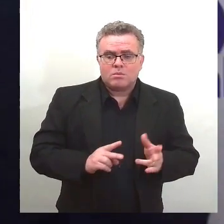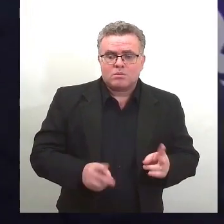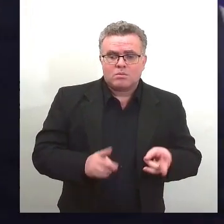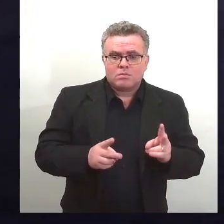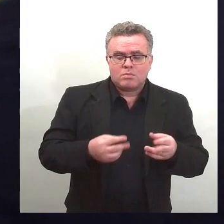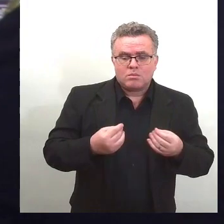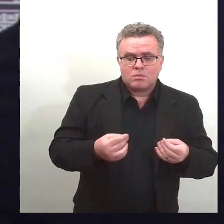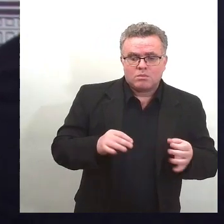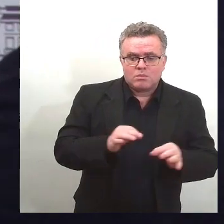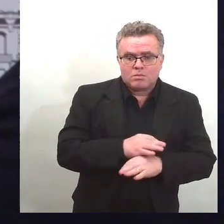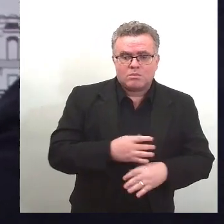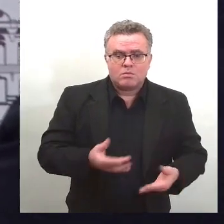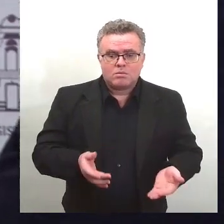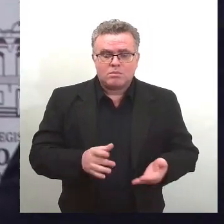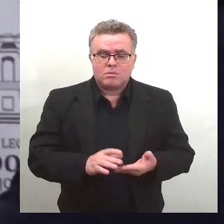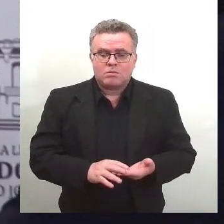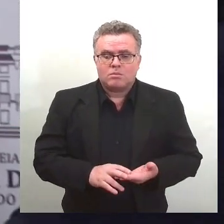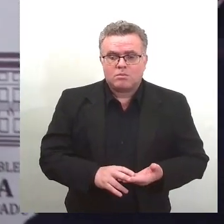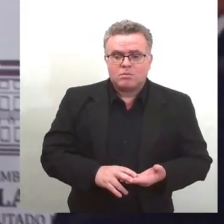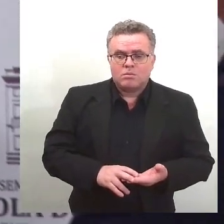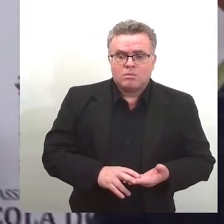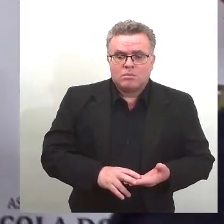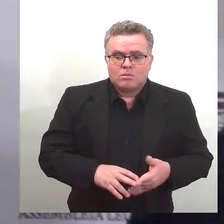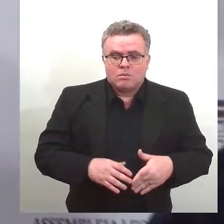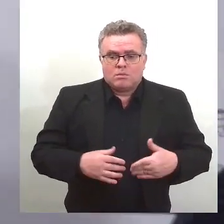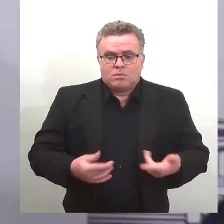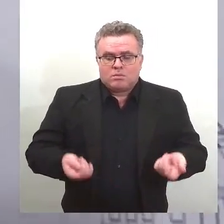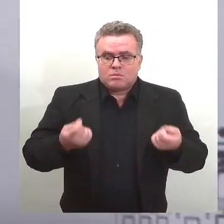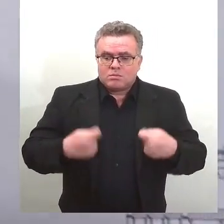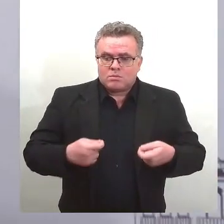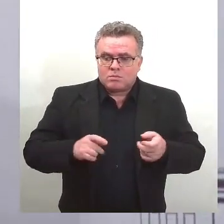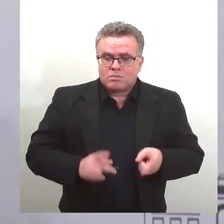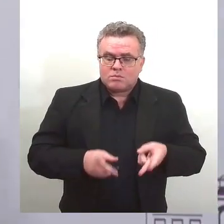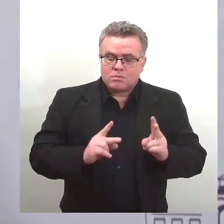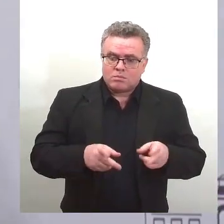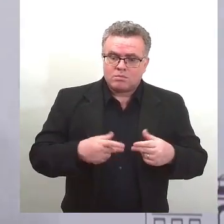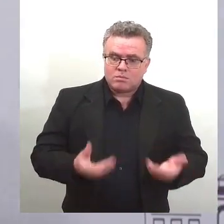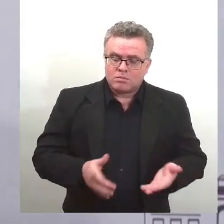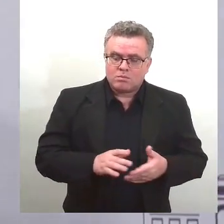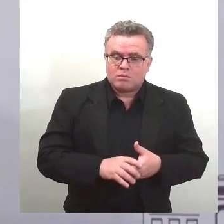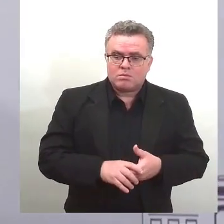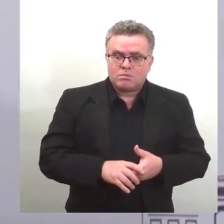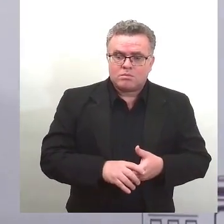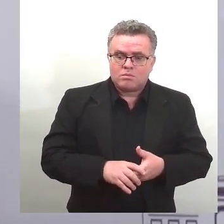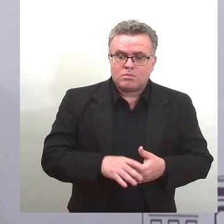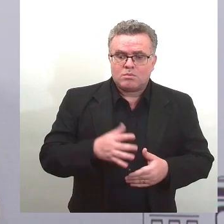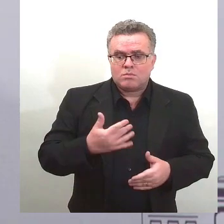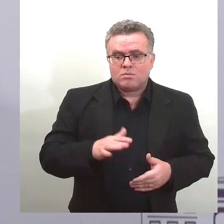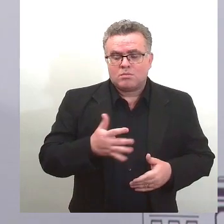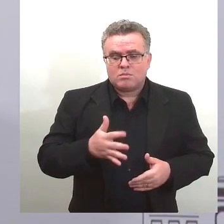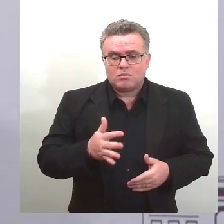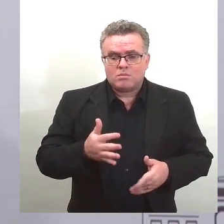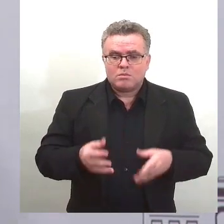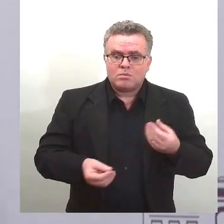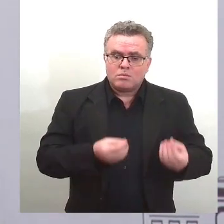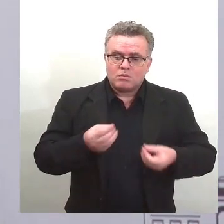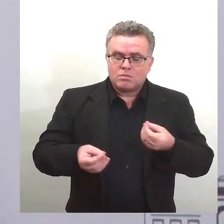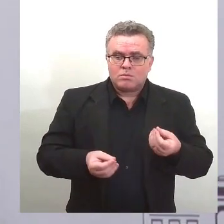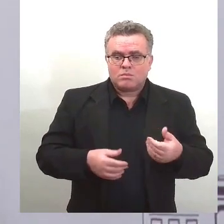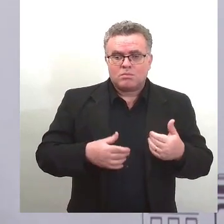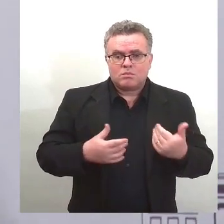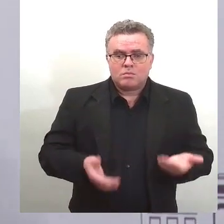desejo do sindicato dos servidores do DETRAN de ser recebido pelo governador do estado para tratar sobre